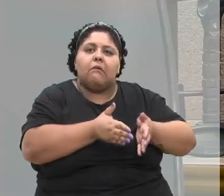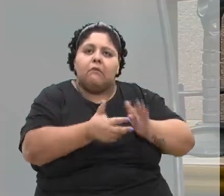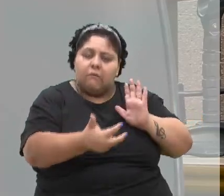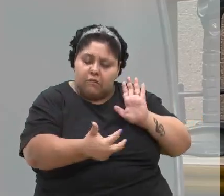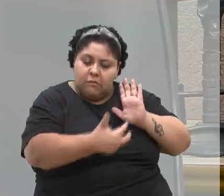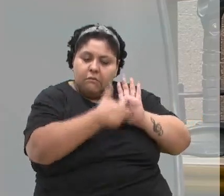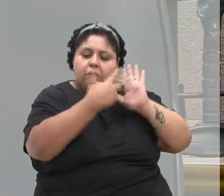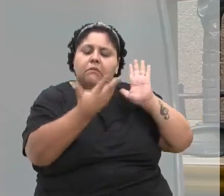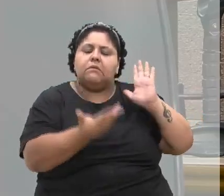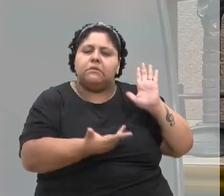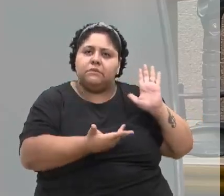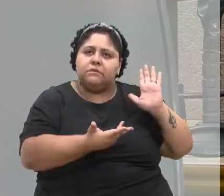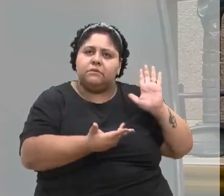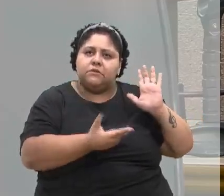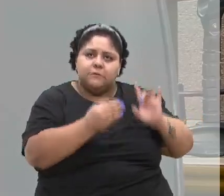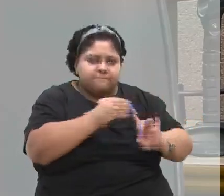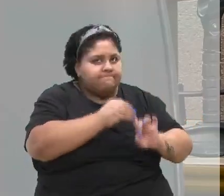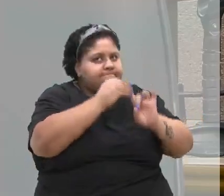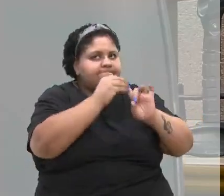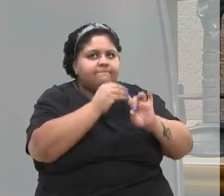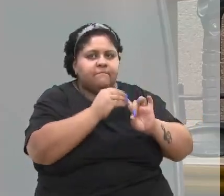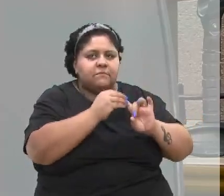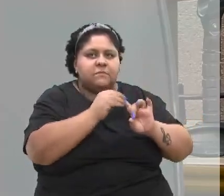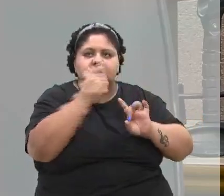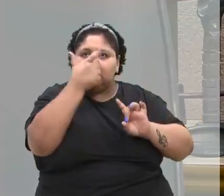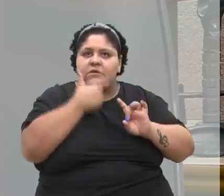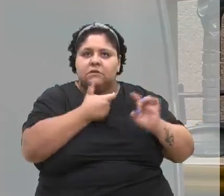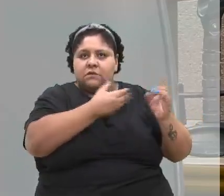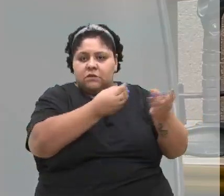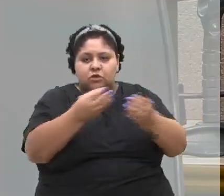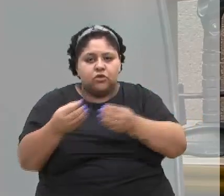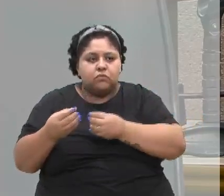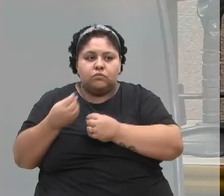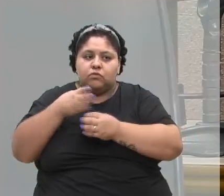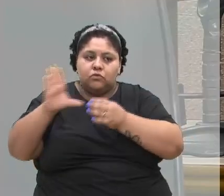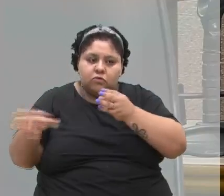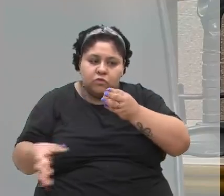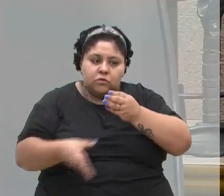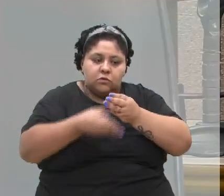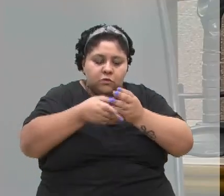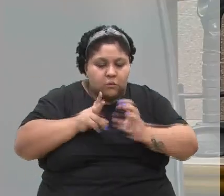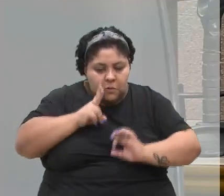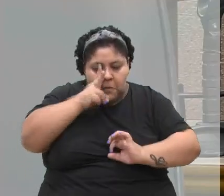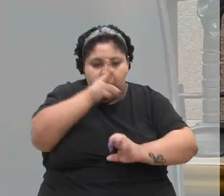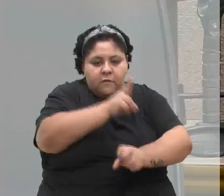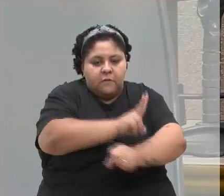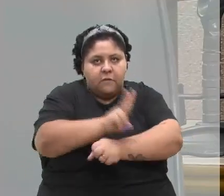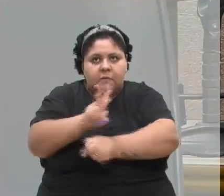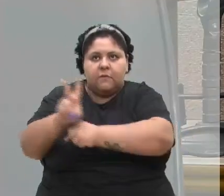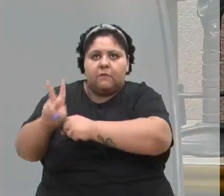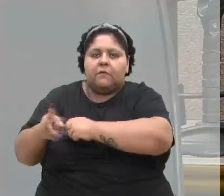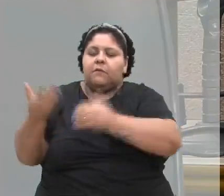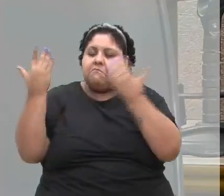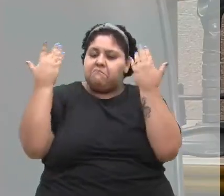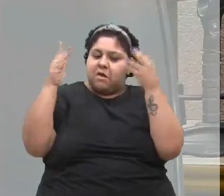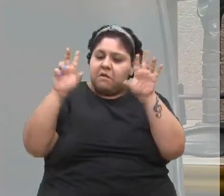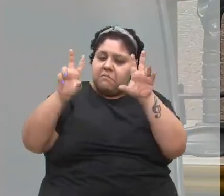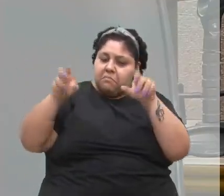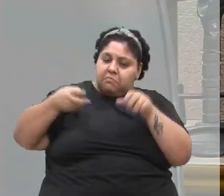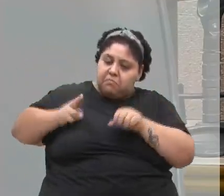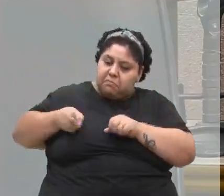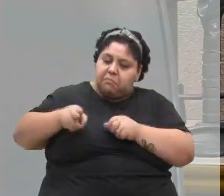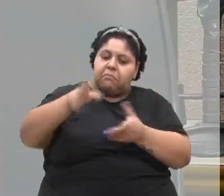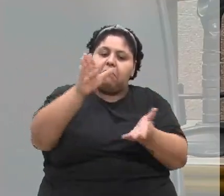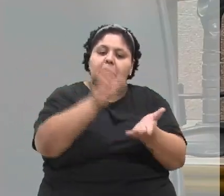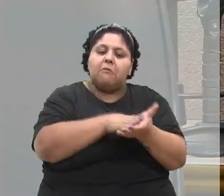atenção primordial. Acho que é muito bom se somar a esse esforço pelo cuidado da nossa cidade. Parabéns pelo tema, continue